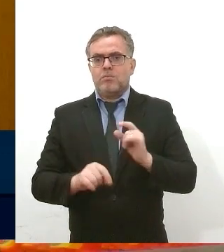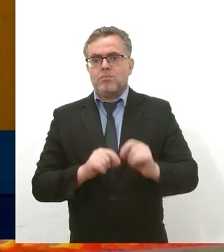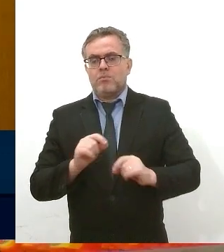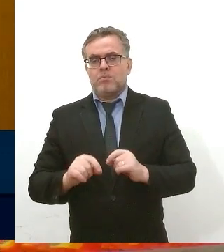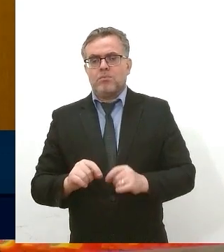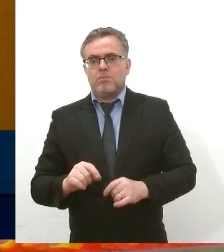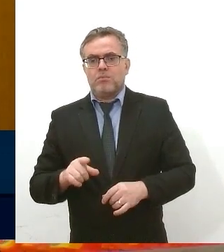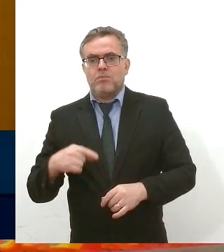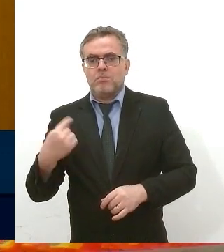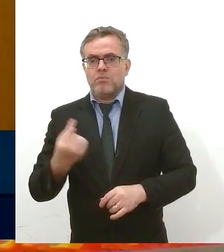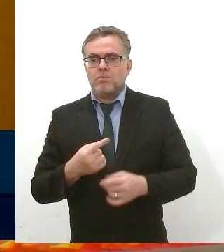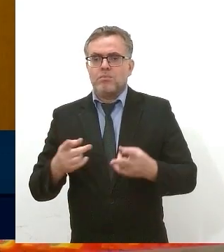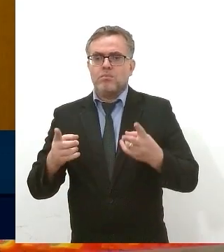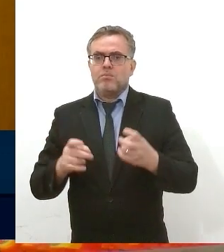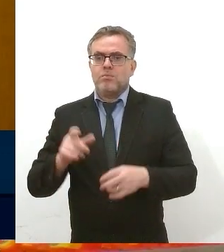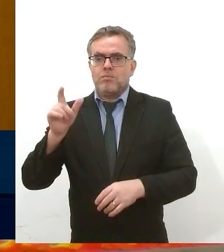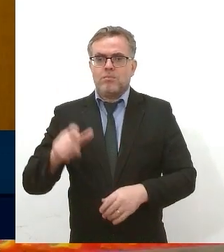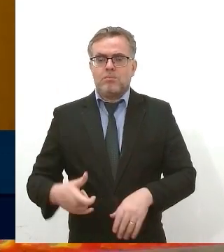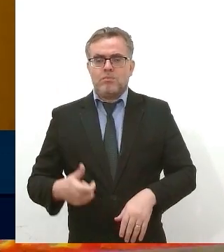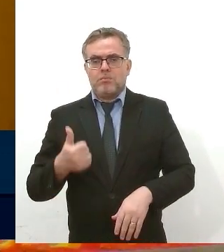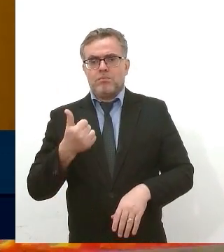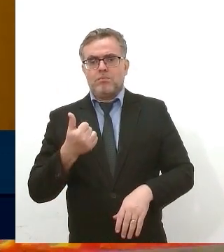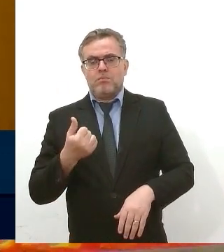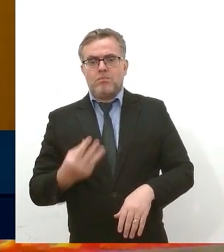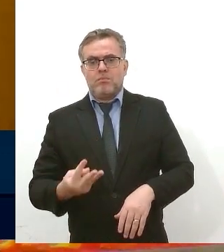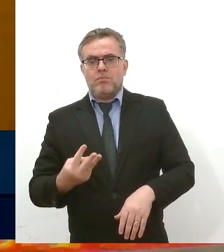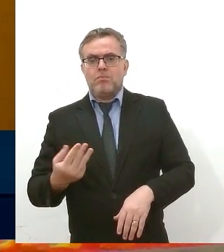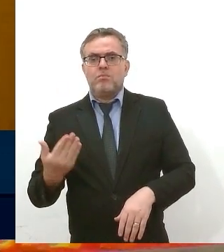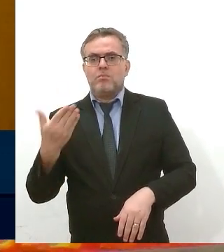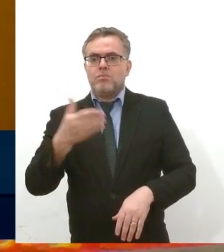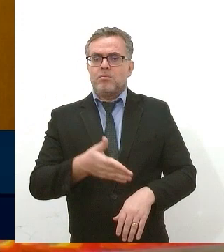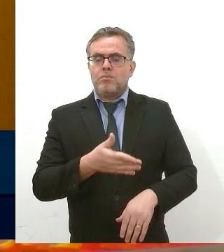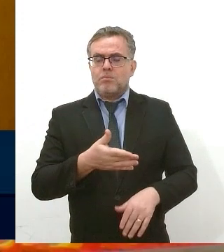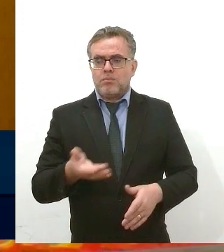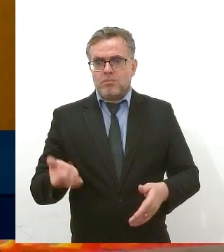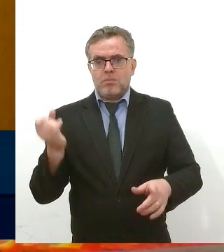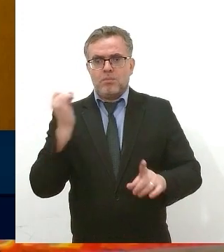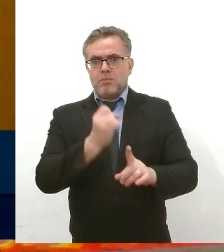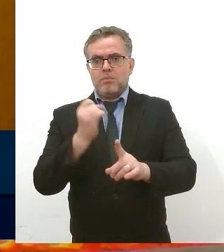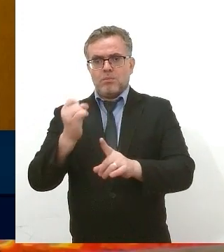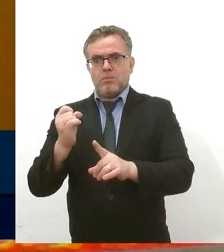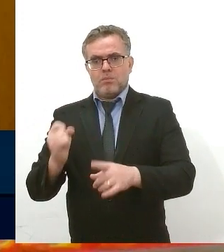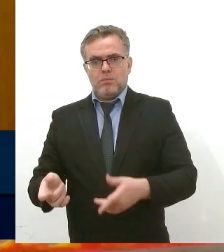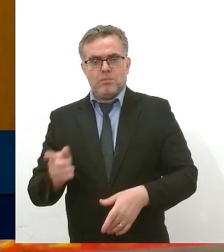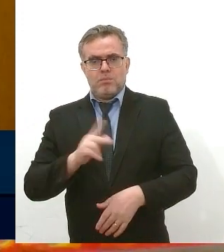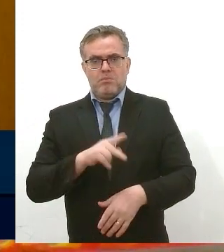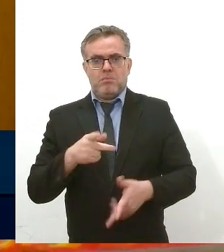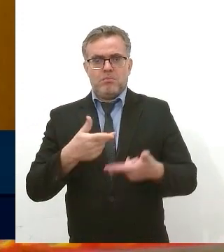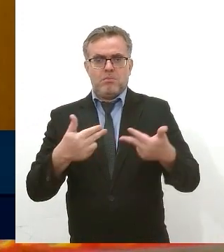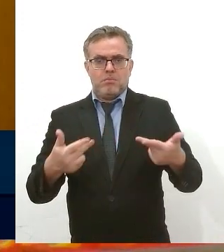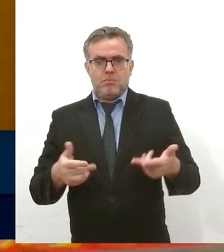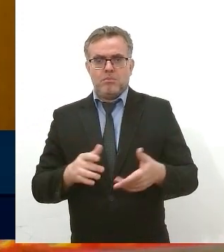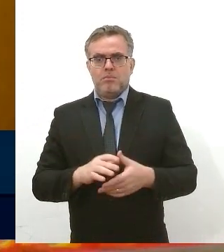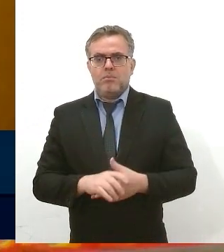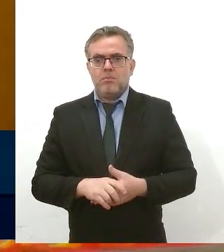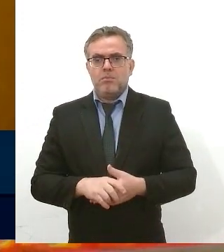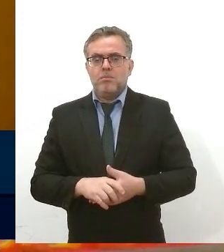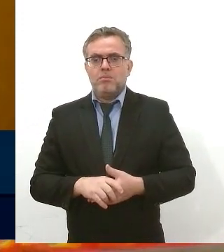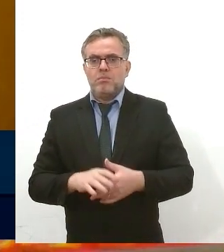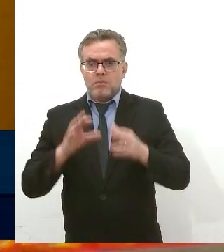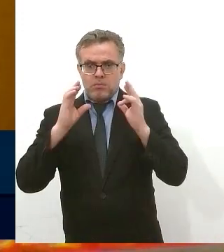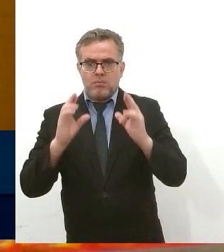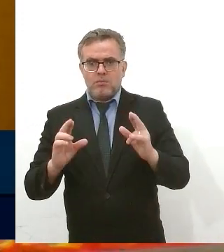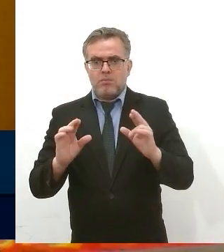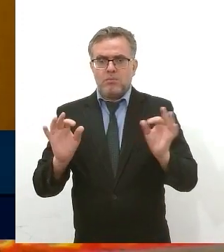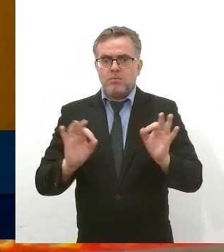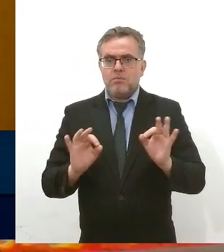anos, mas isso é um reflexo de uma sociedade doente, né, que não respeita as pessoas por